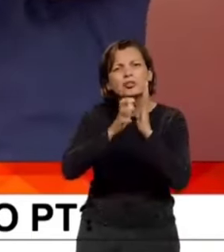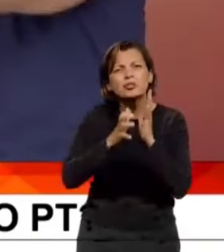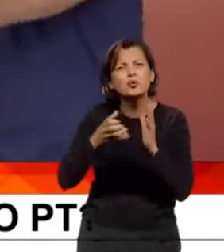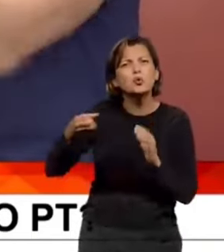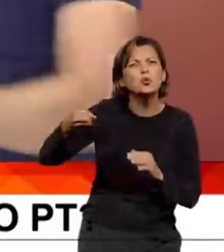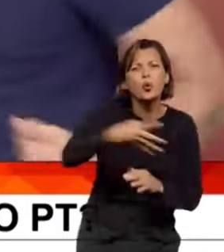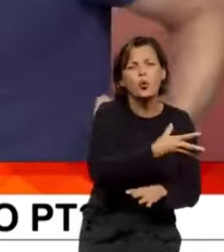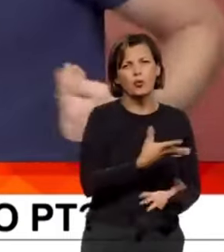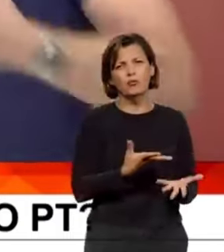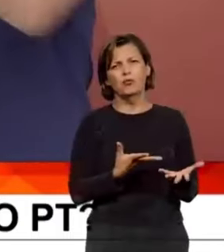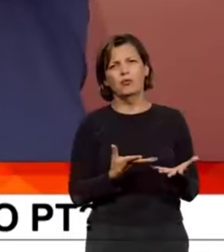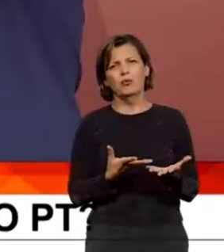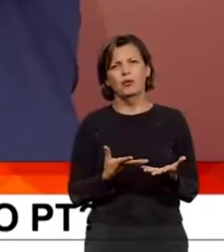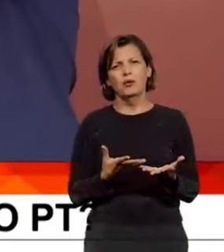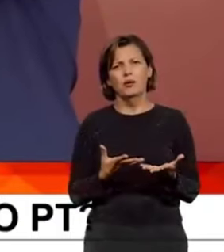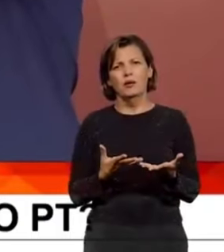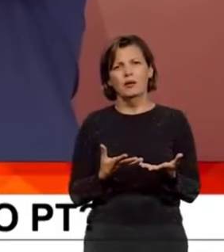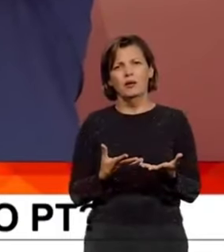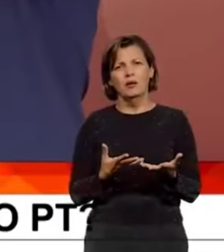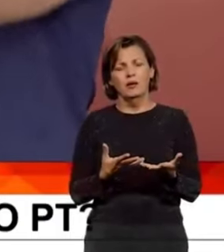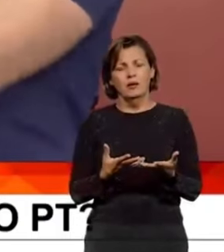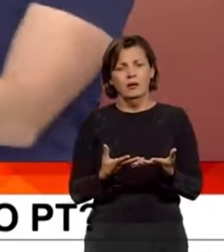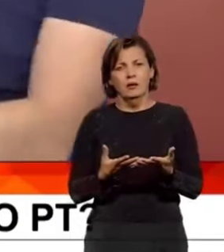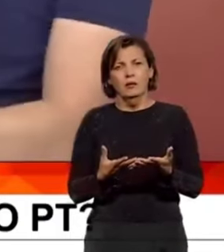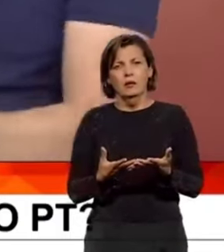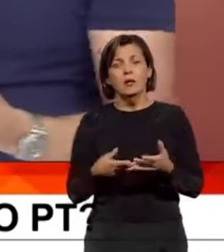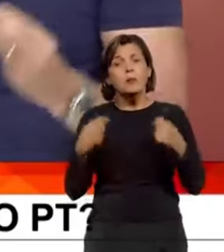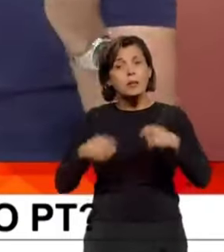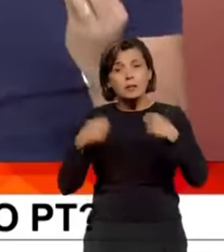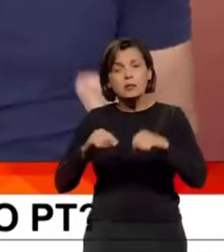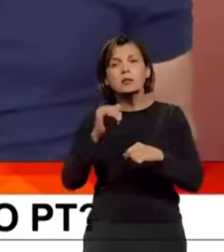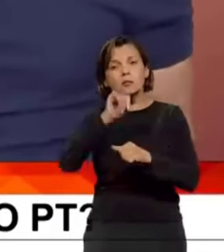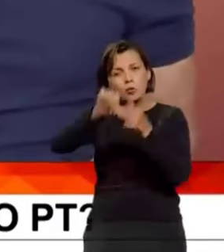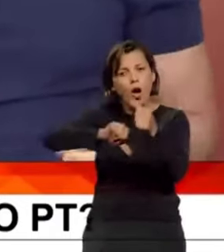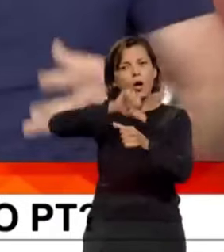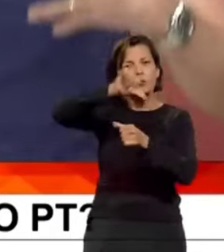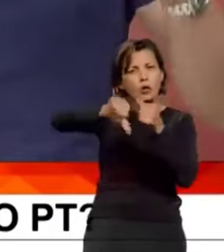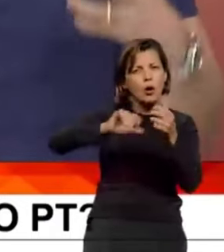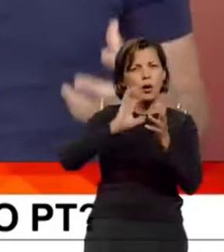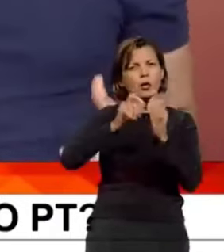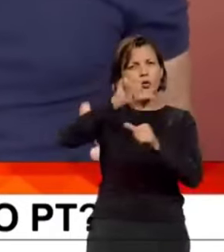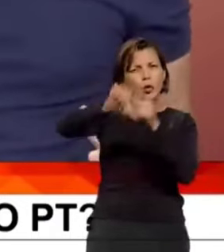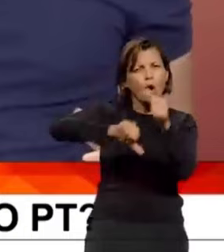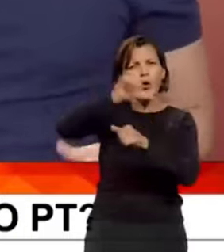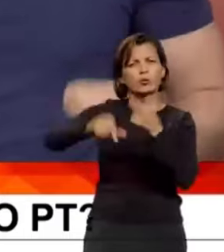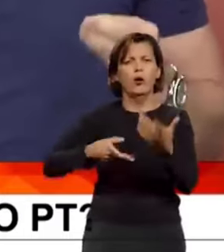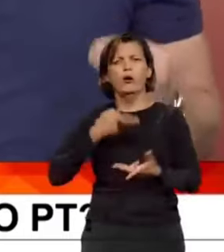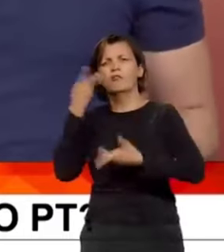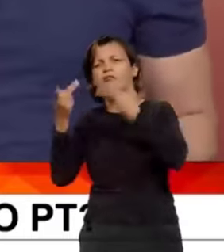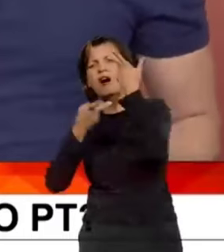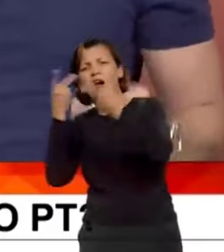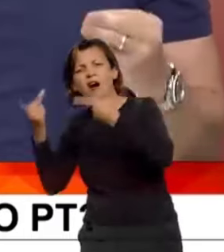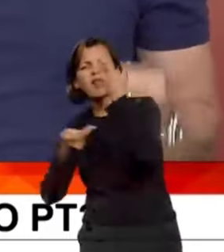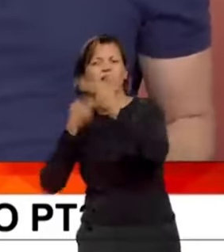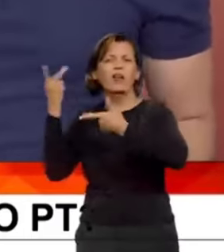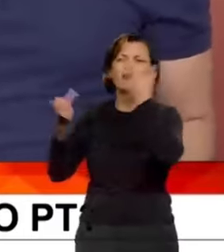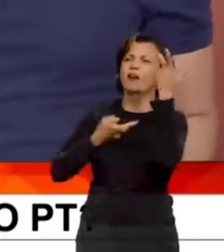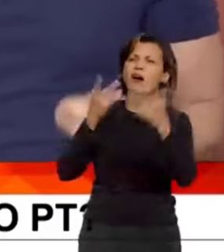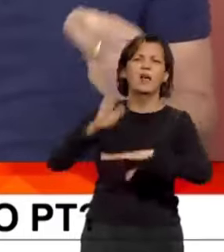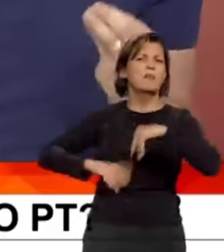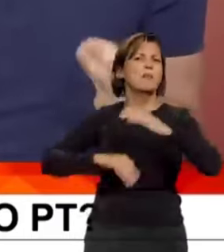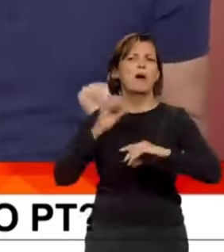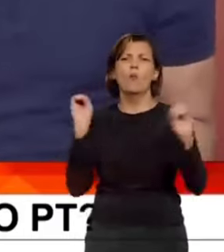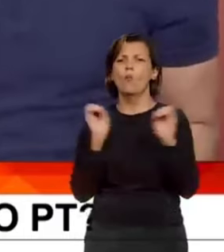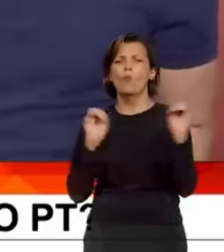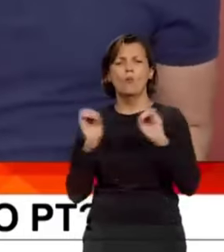aqui Deixa esse povo ferrar o país daqui umas cem anos não faz sentido Esse povo é demagogo é bandido